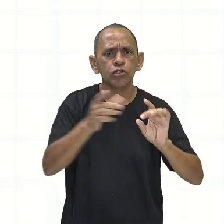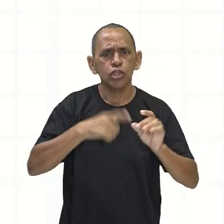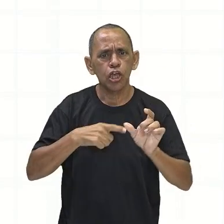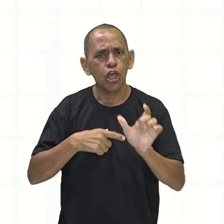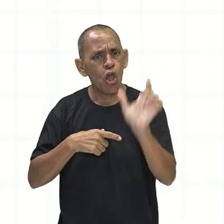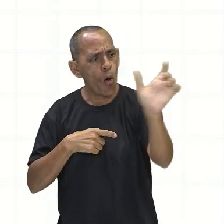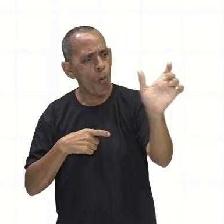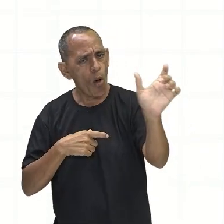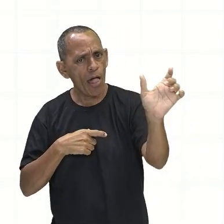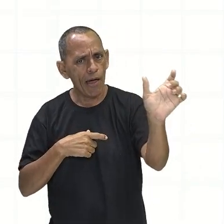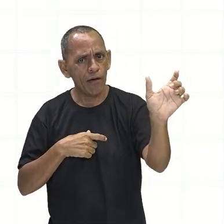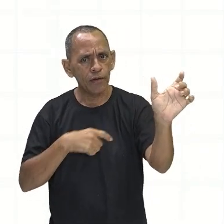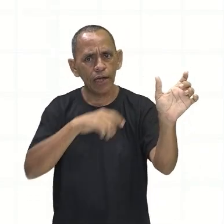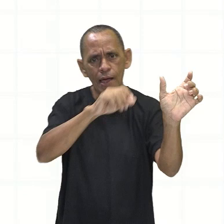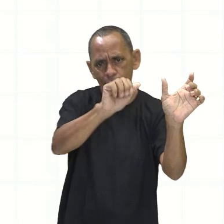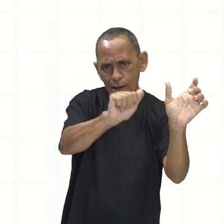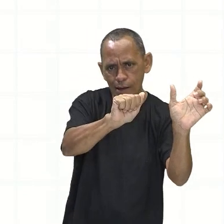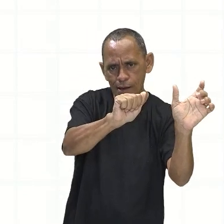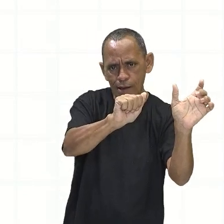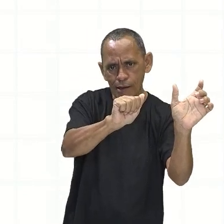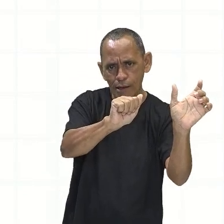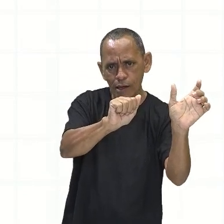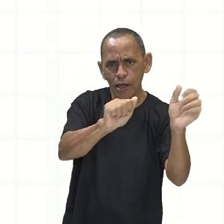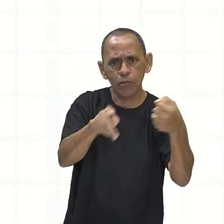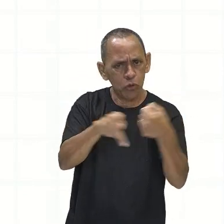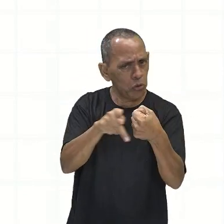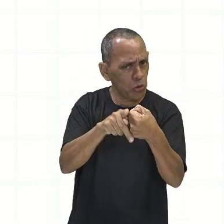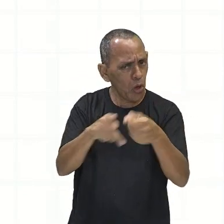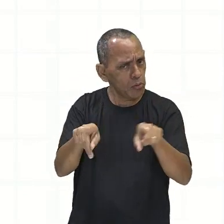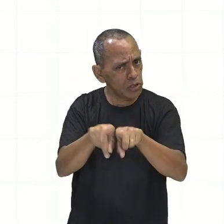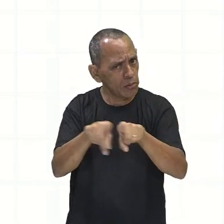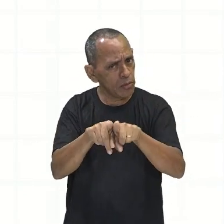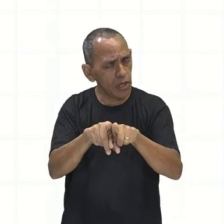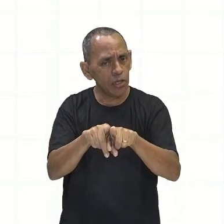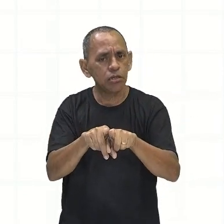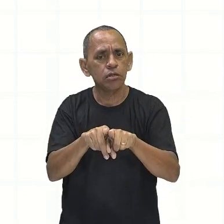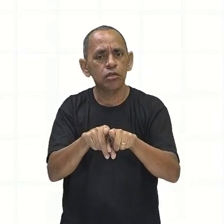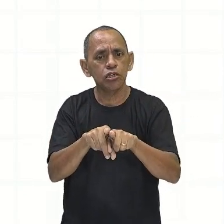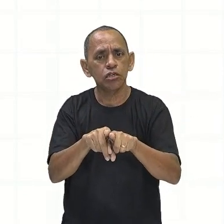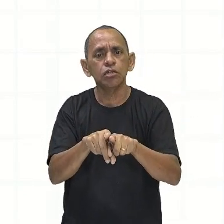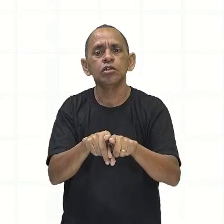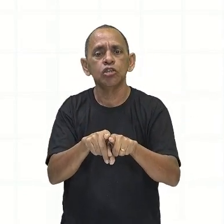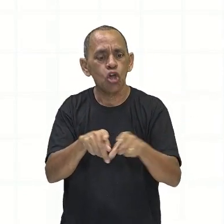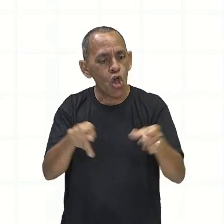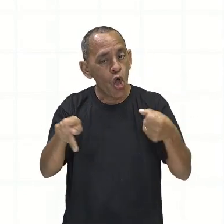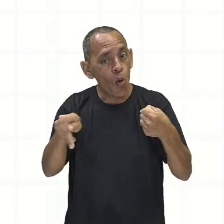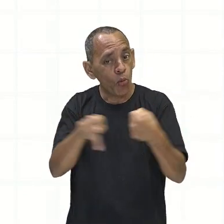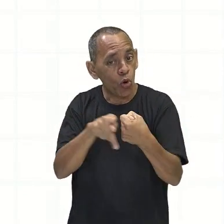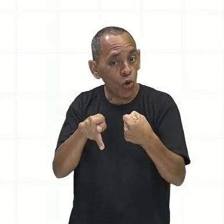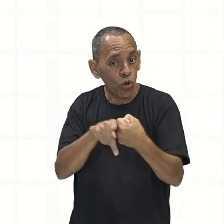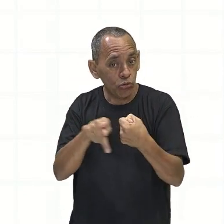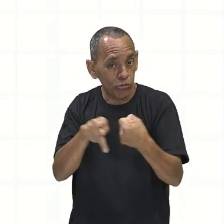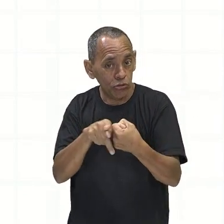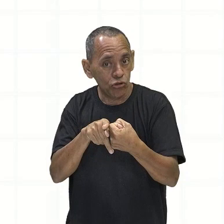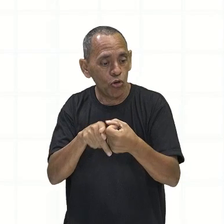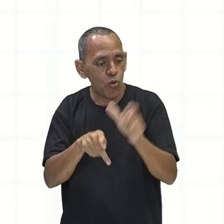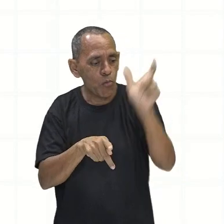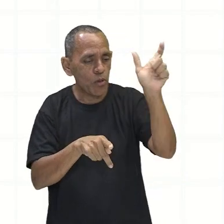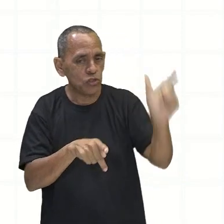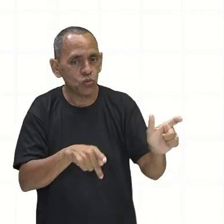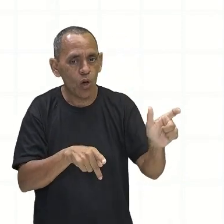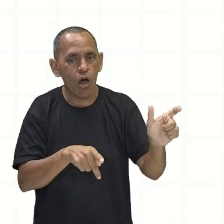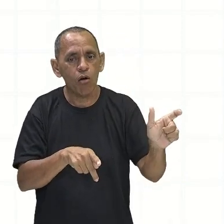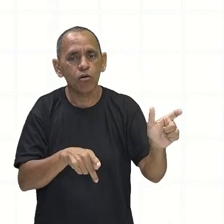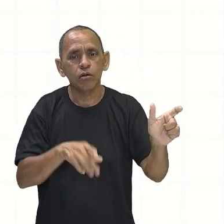um pronome. É um pronome pessoal, pertence ao caso oblíquo. Olha só, o caso oblíquo. Observe